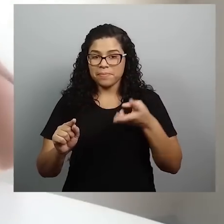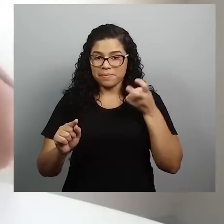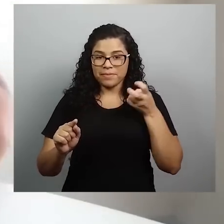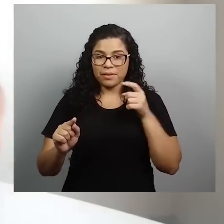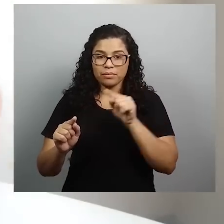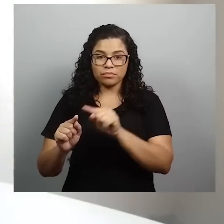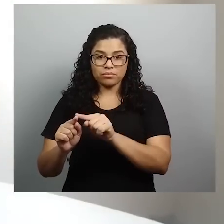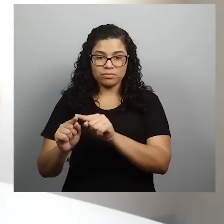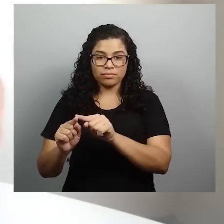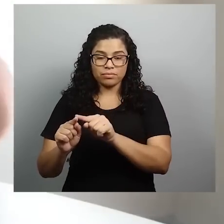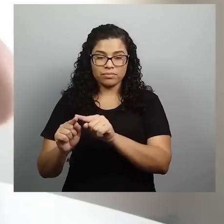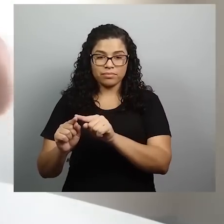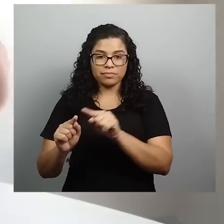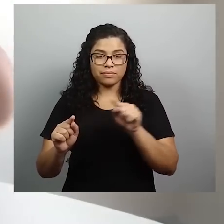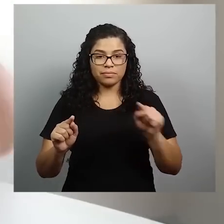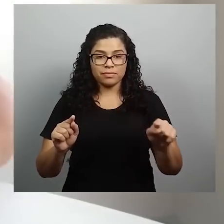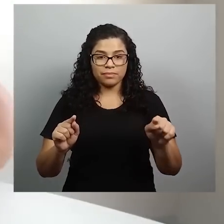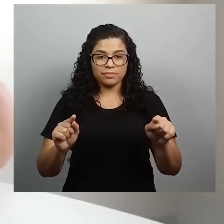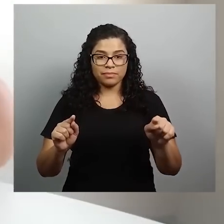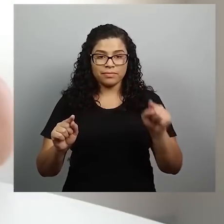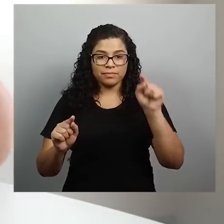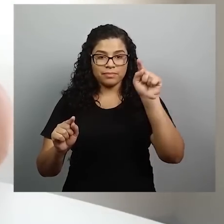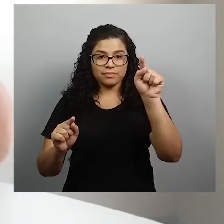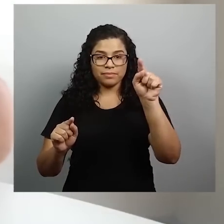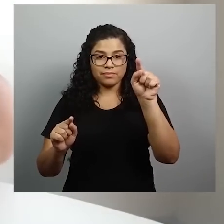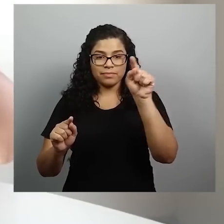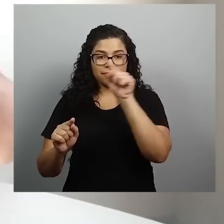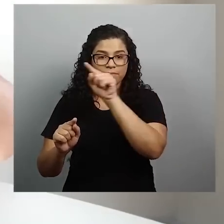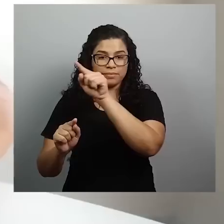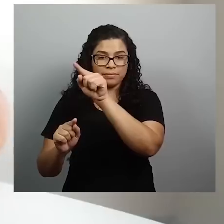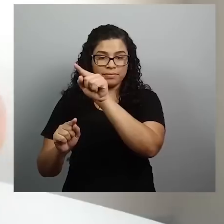percebe? Olha,